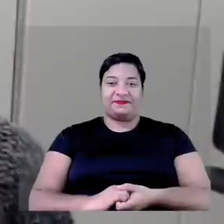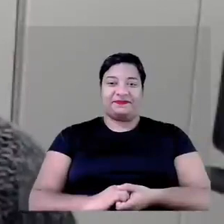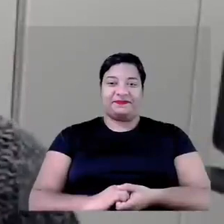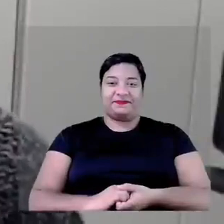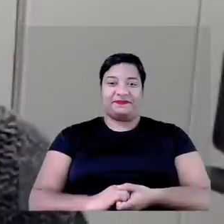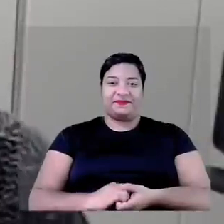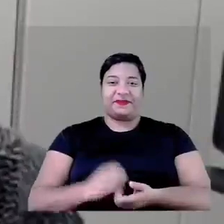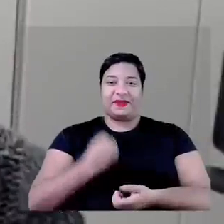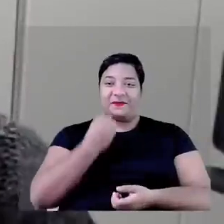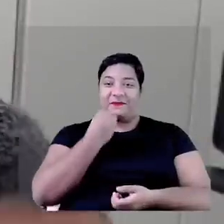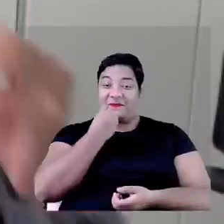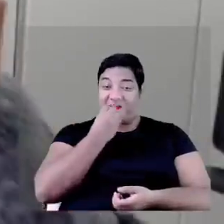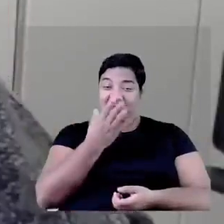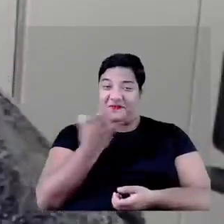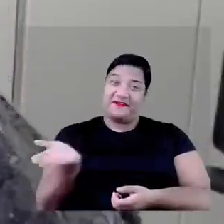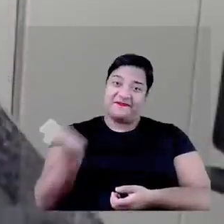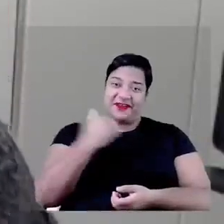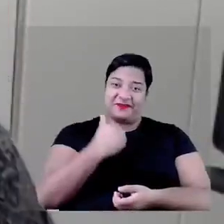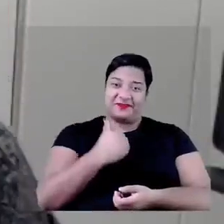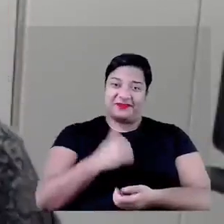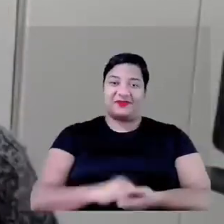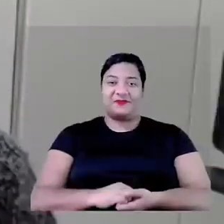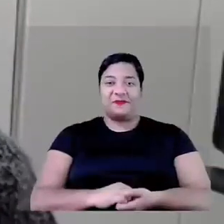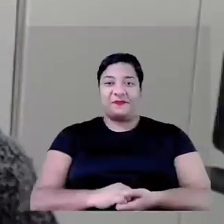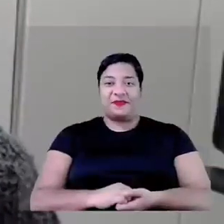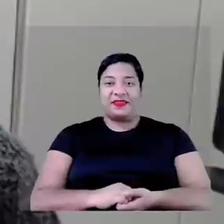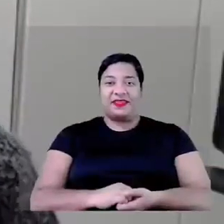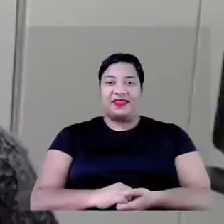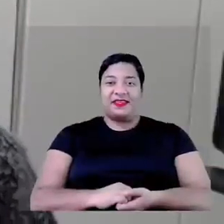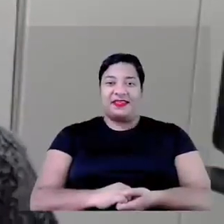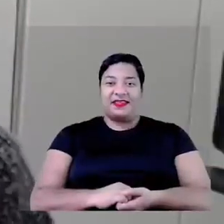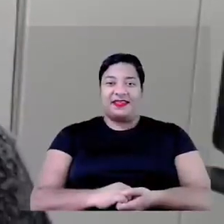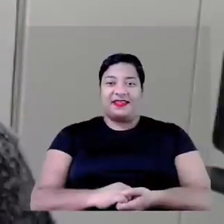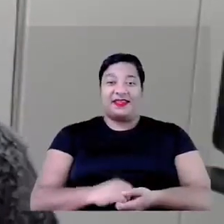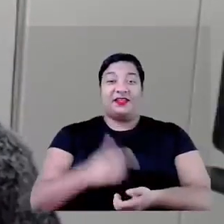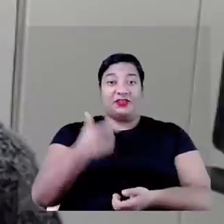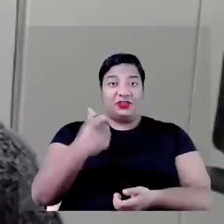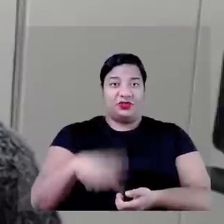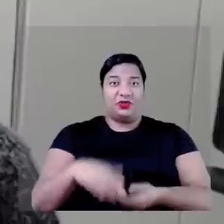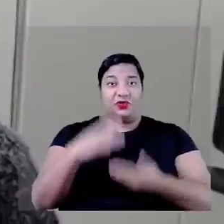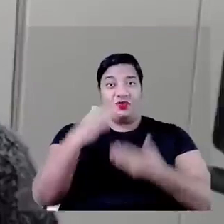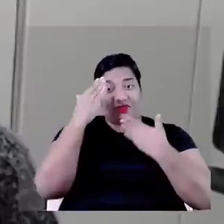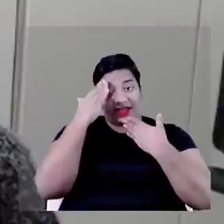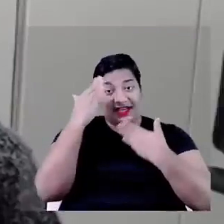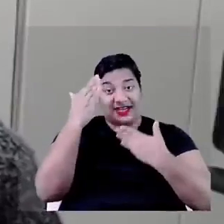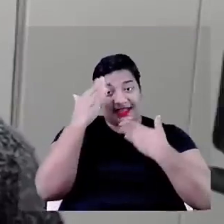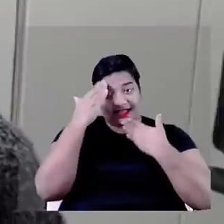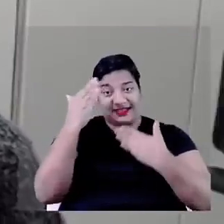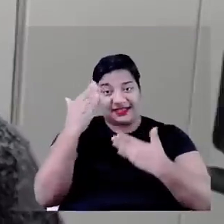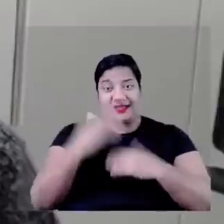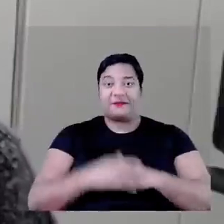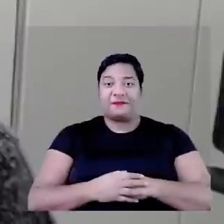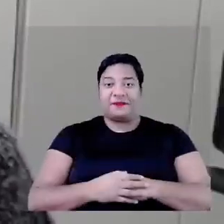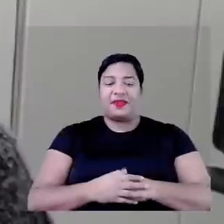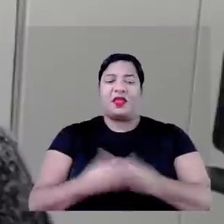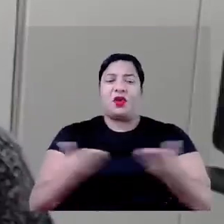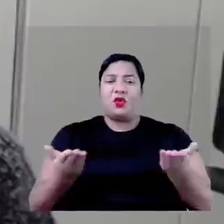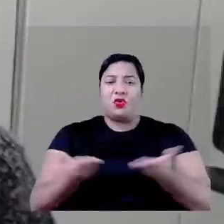Bom, gente, então vamos lá. Gostaria de novamente agradecer. Denise Cavalcante, secretária de